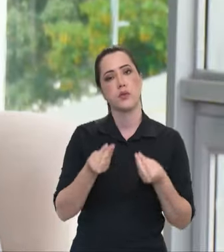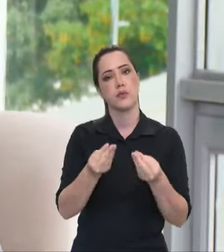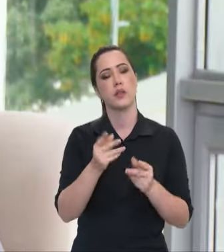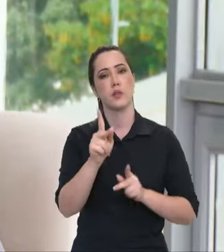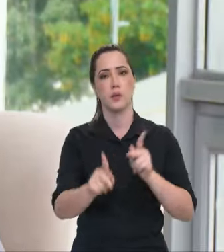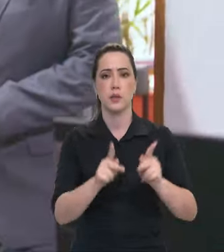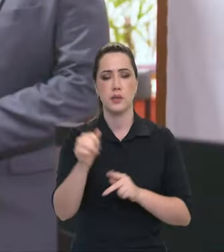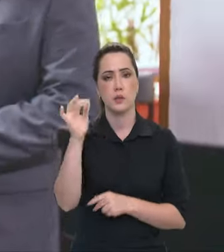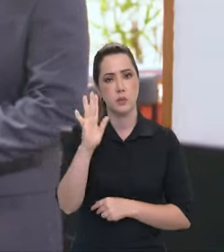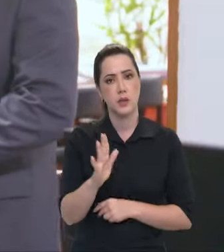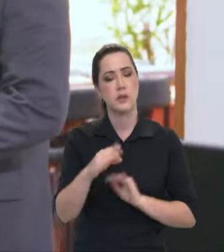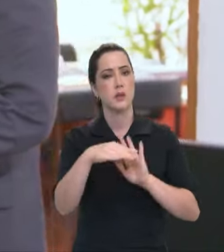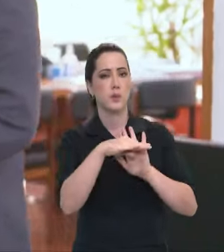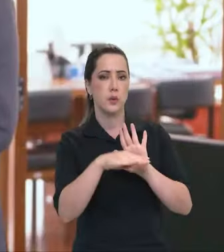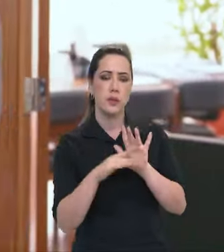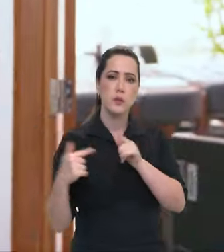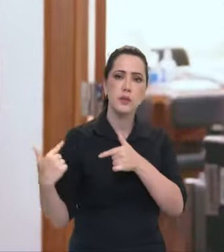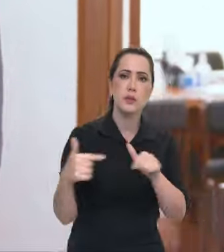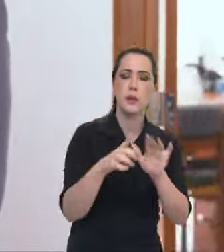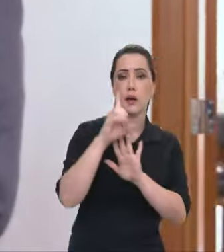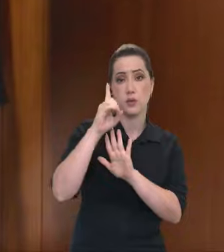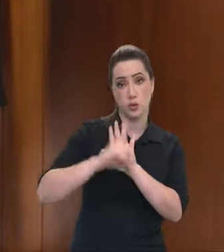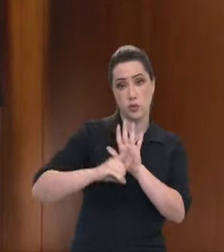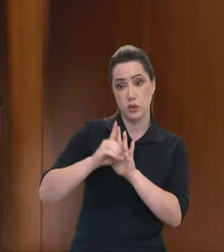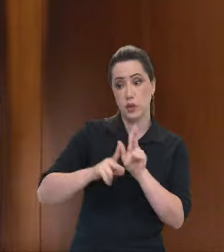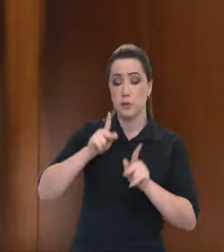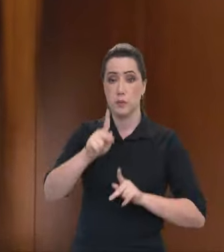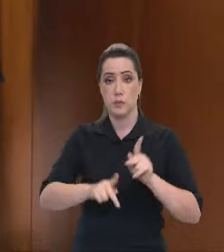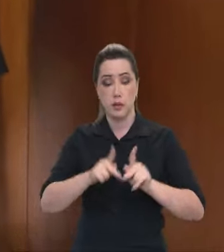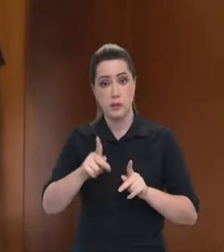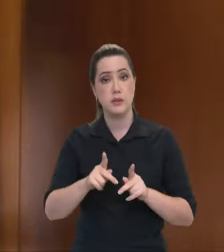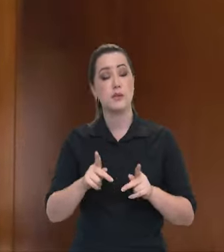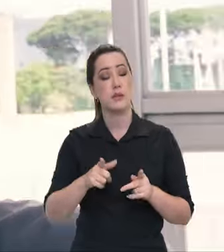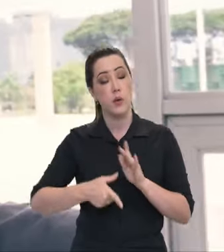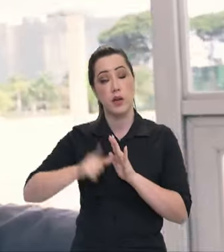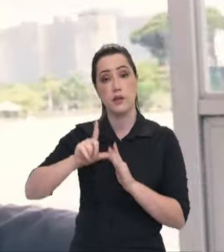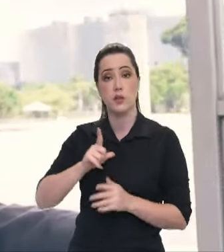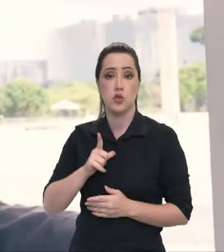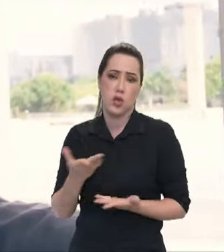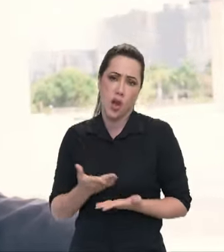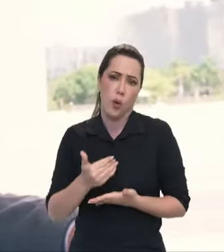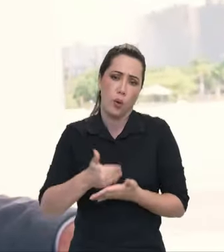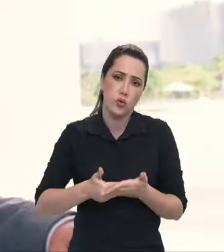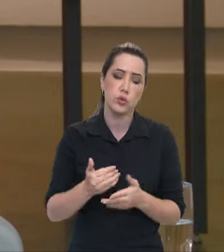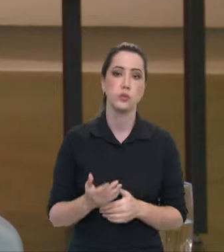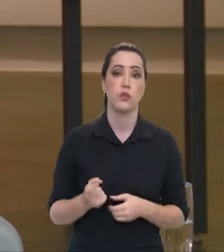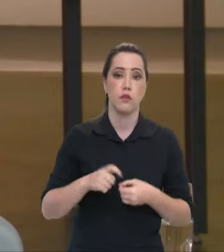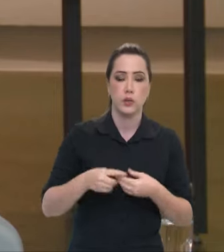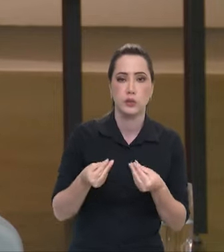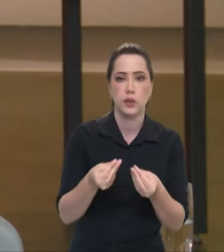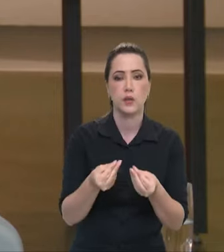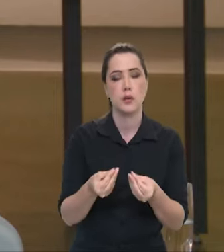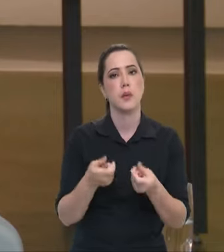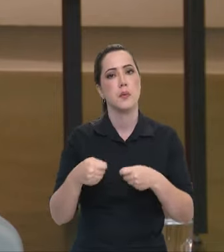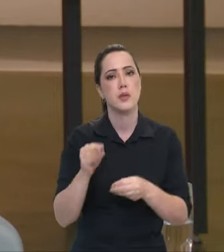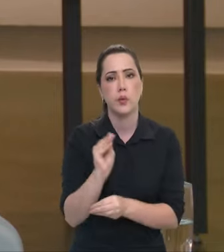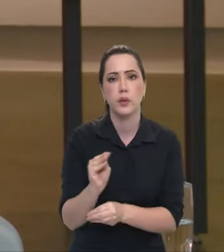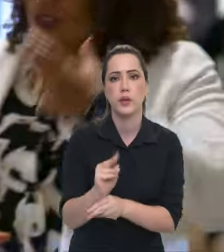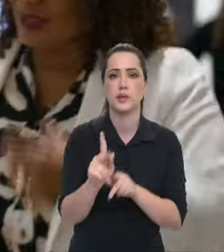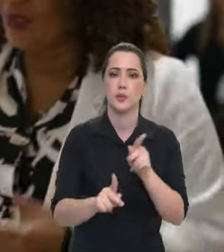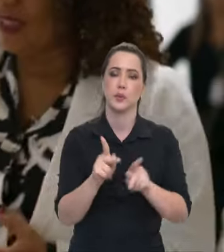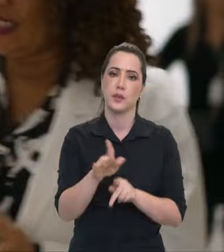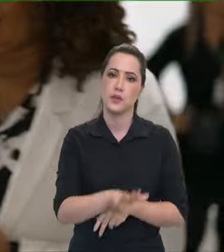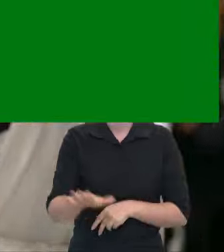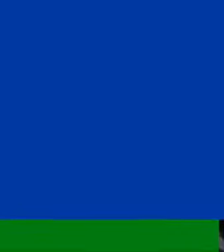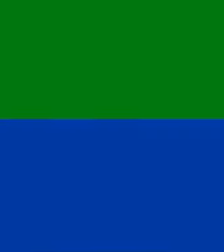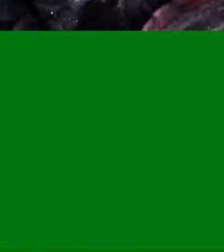Devolver ao povo brasileiro programas, ações, direitos que o povo teve e foram retirados. É preciso a gente atender a população